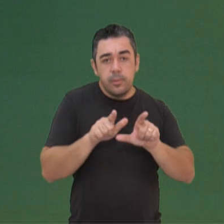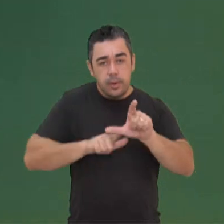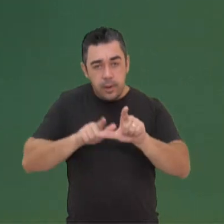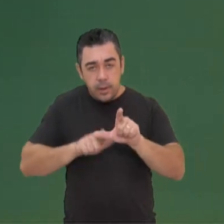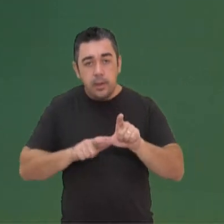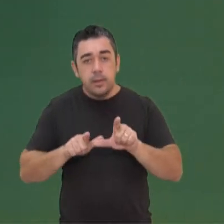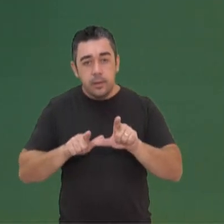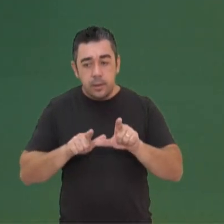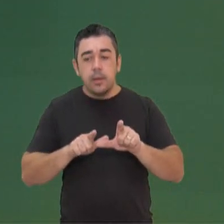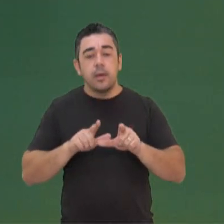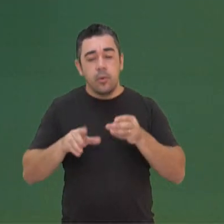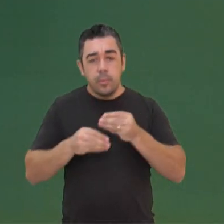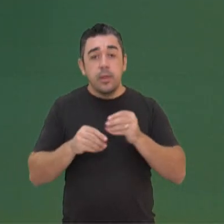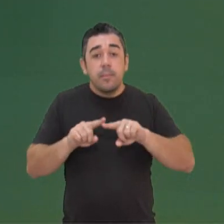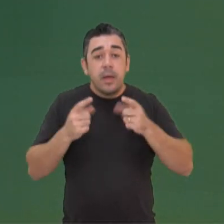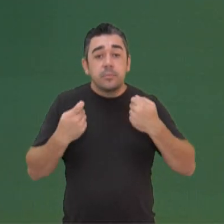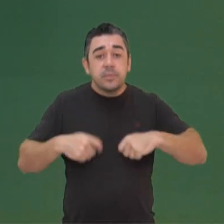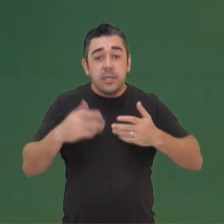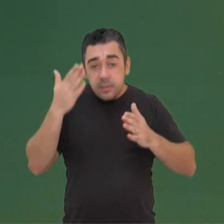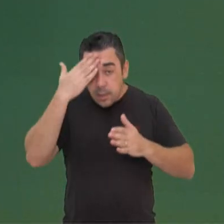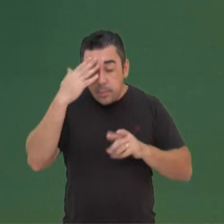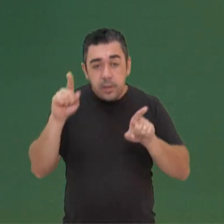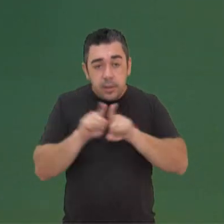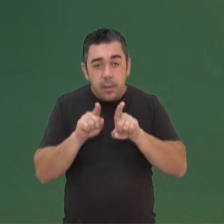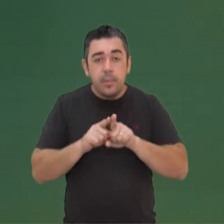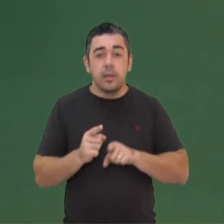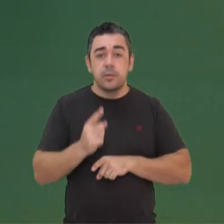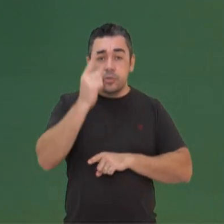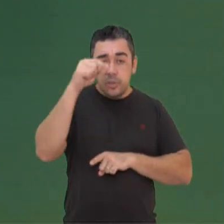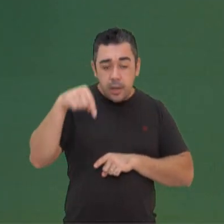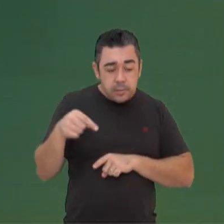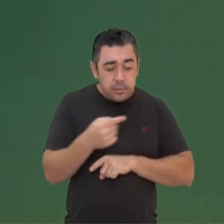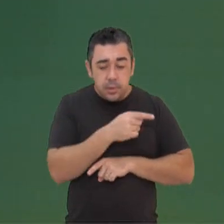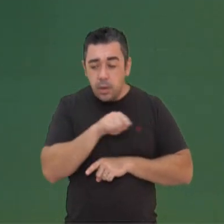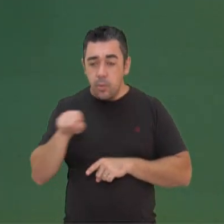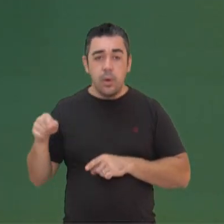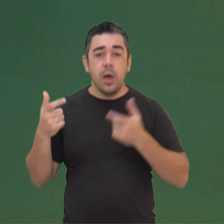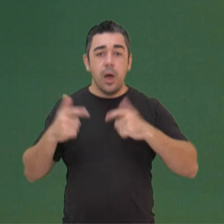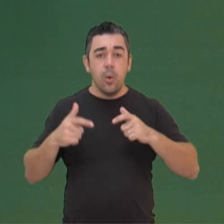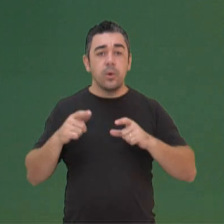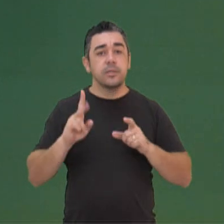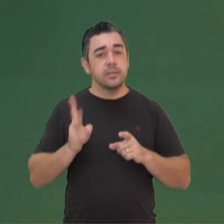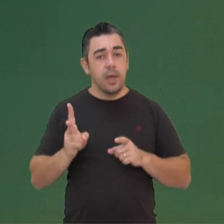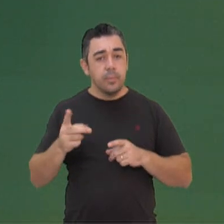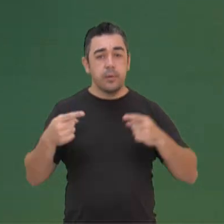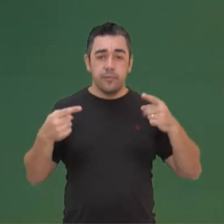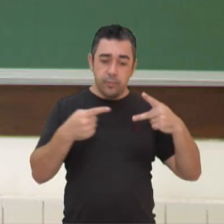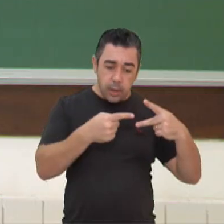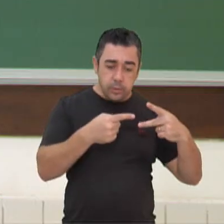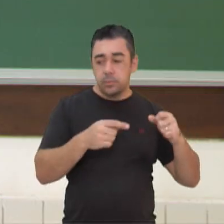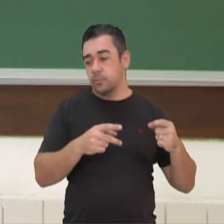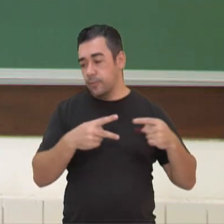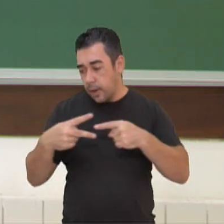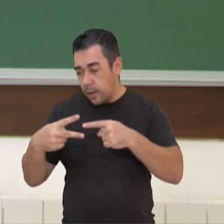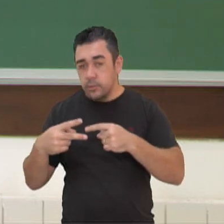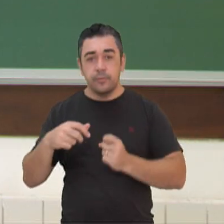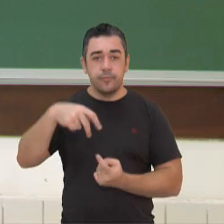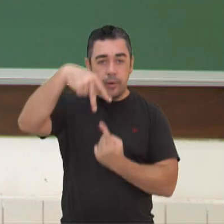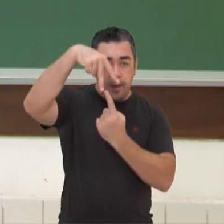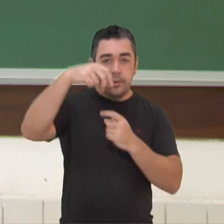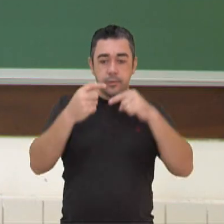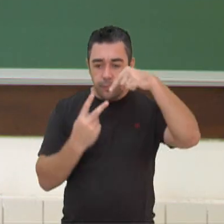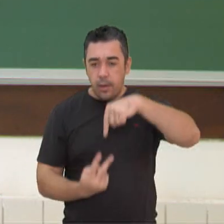vetorial necessita também de uma direção e sentido representado por uma flecha, né? Então, grandezas